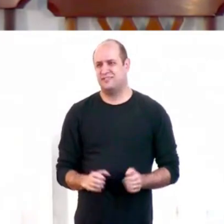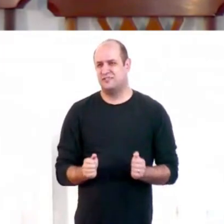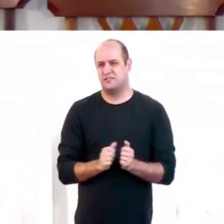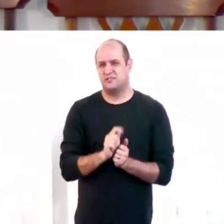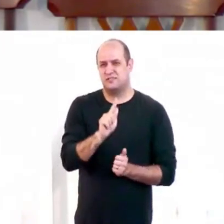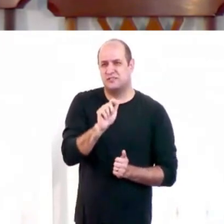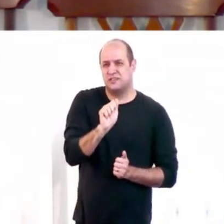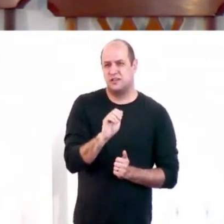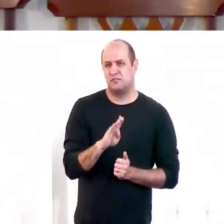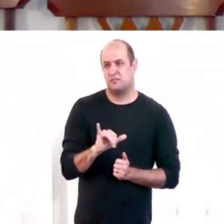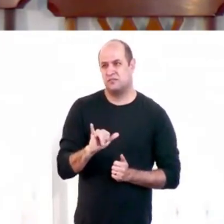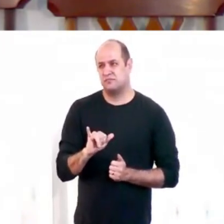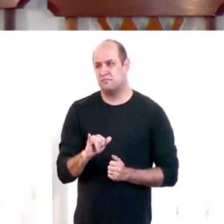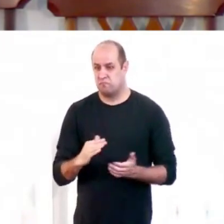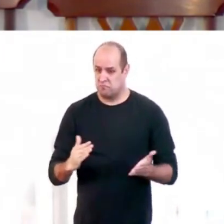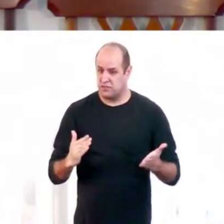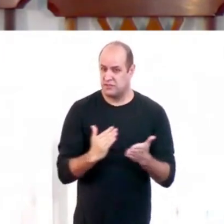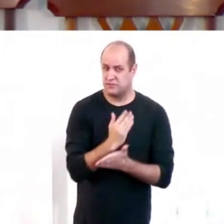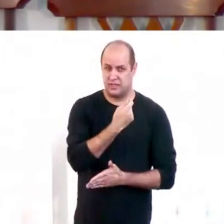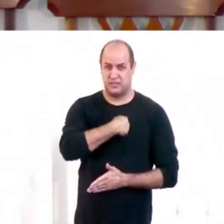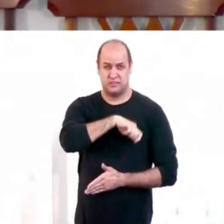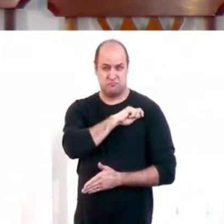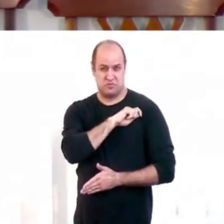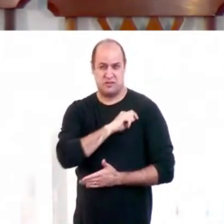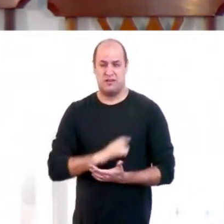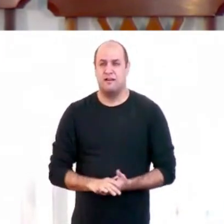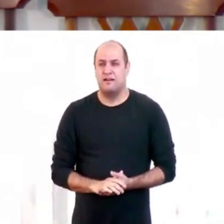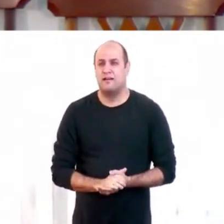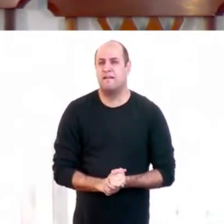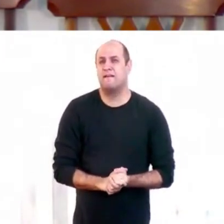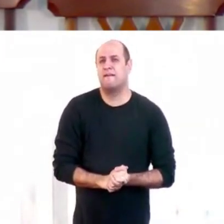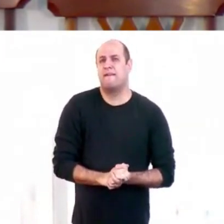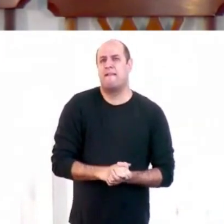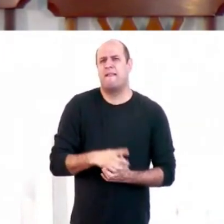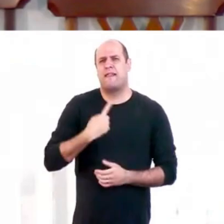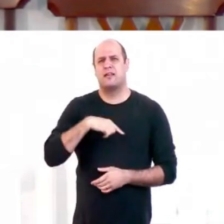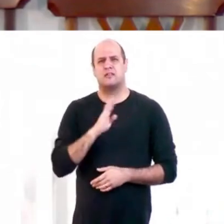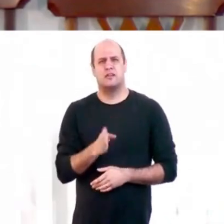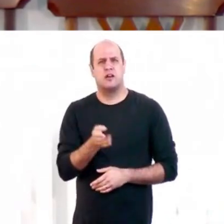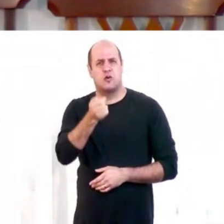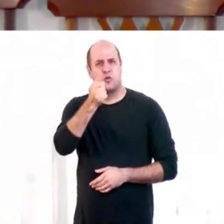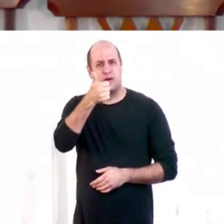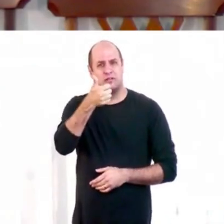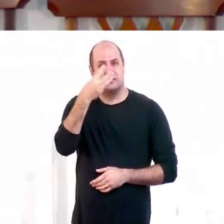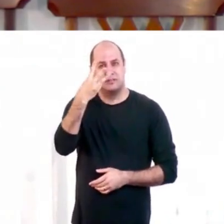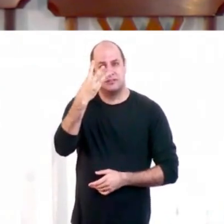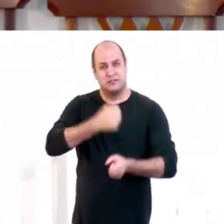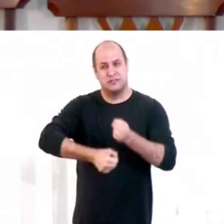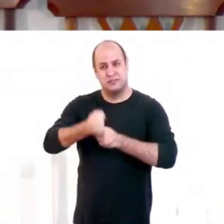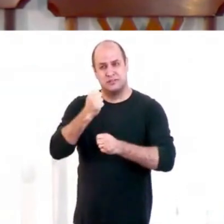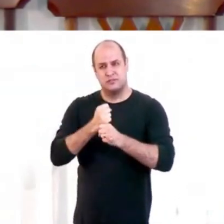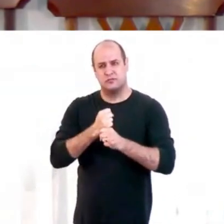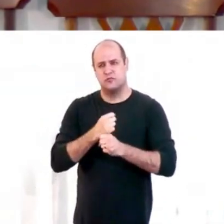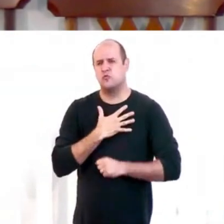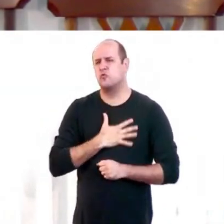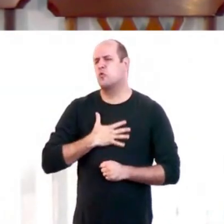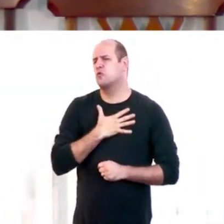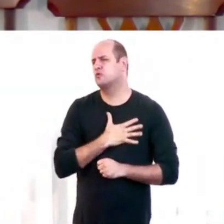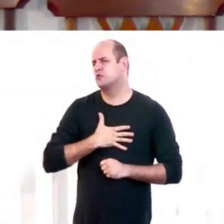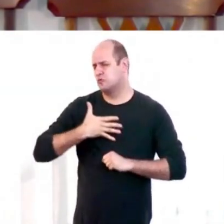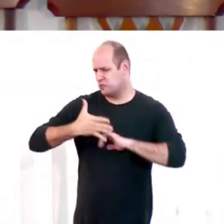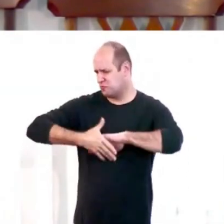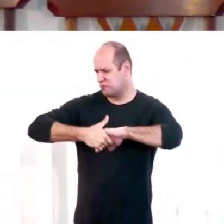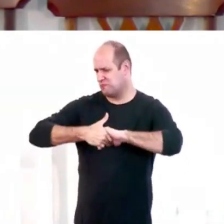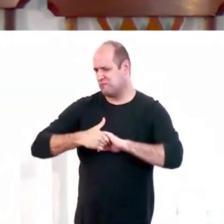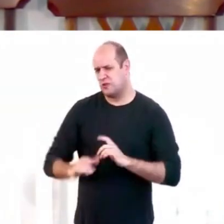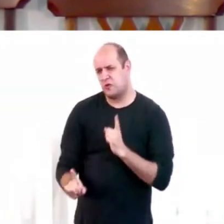eles passaram por ali, e nós que estamos no campo há quase 3 anos completo, é muito bom receber os irmãos,